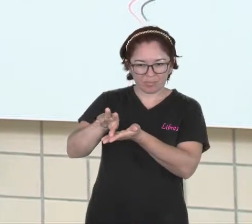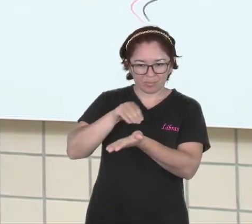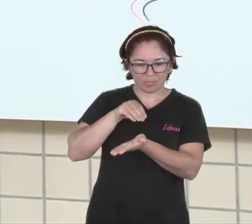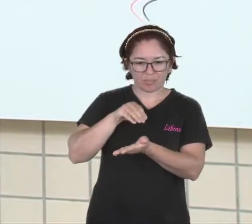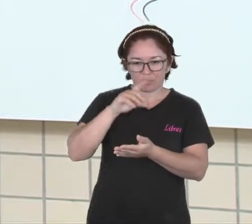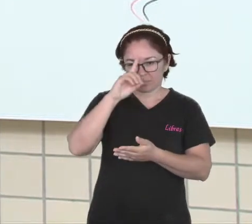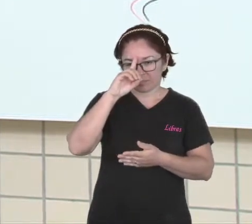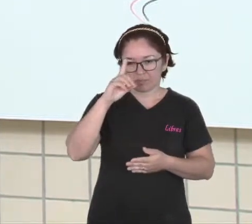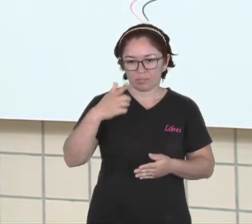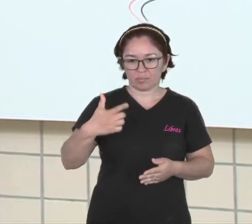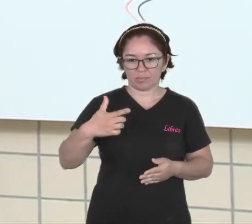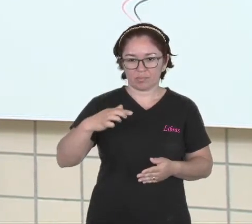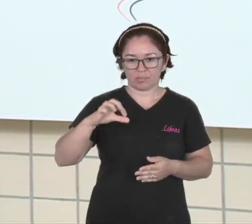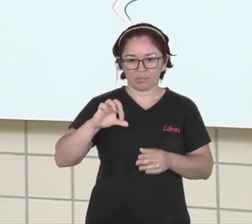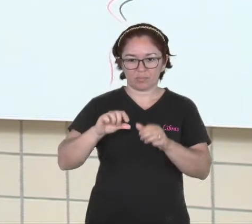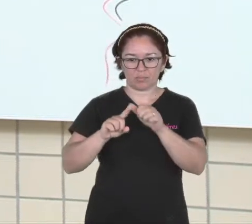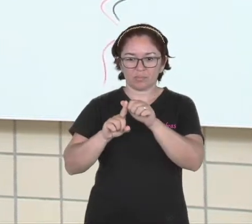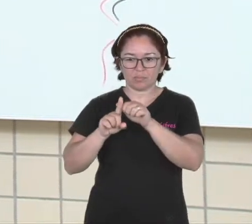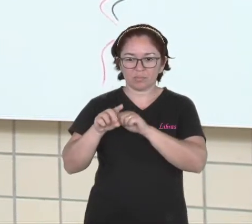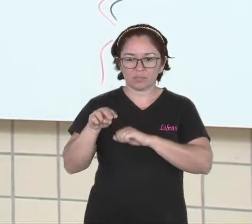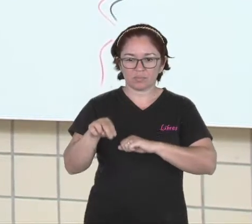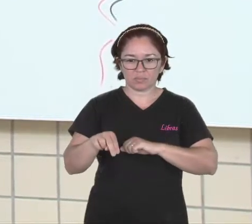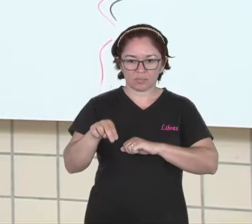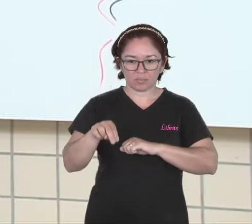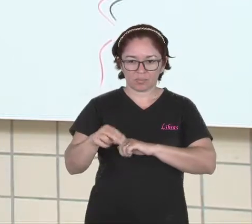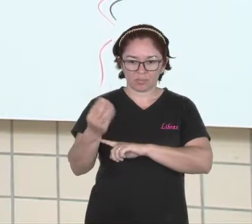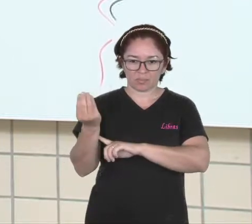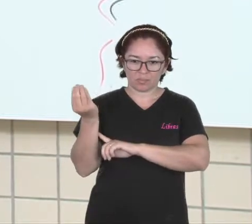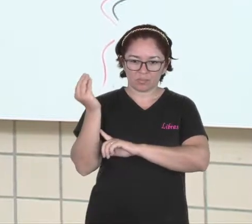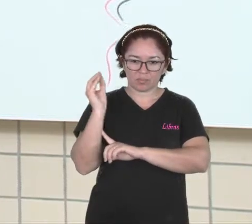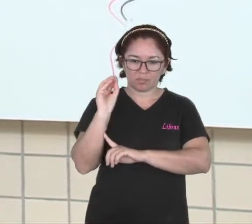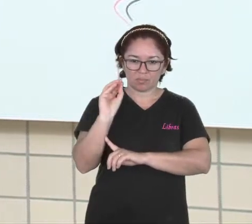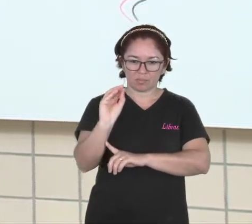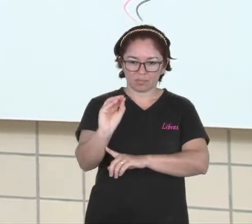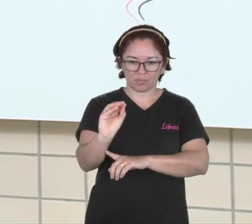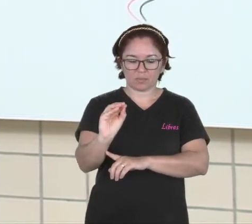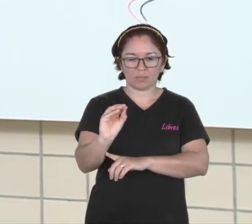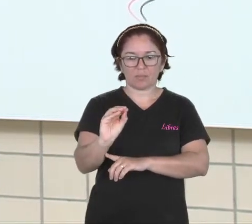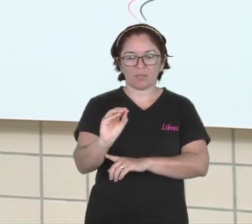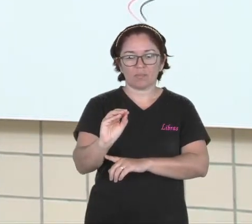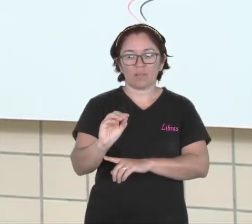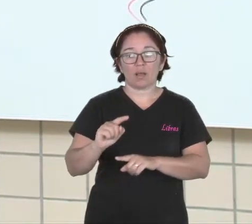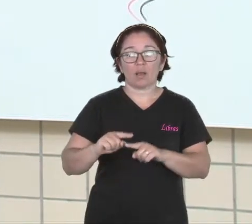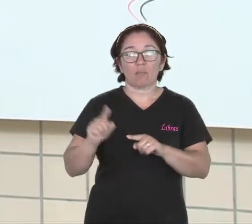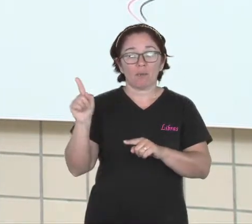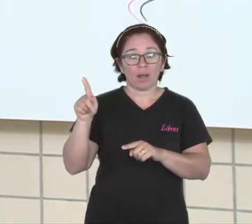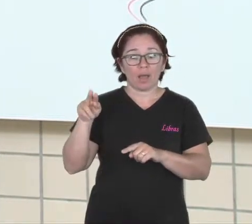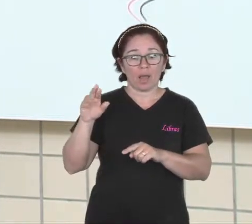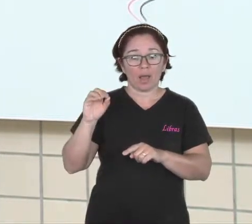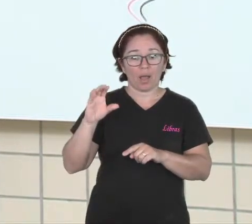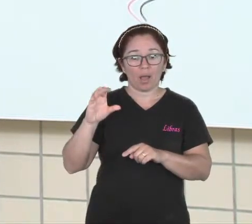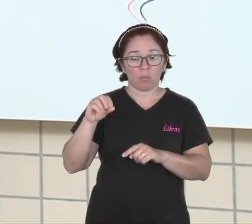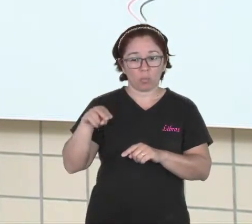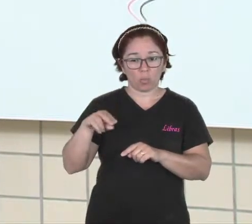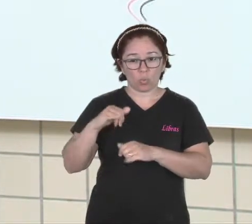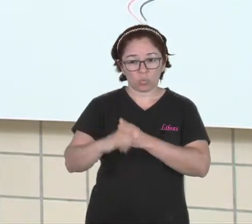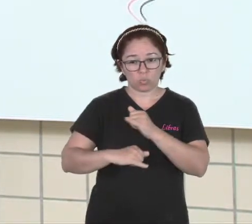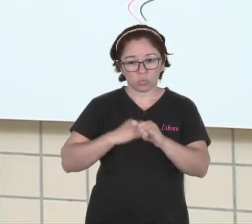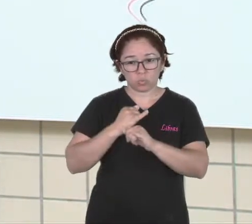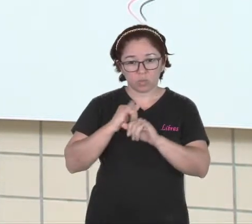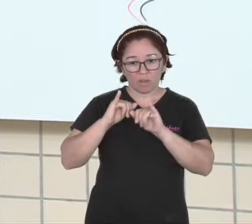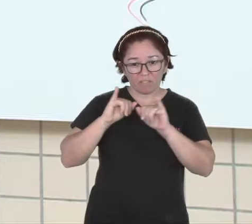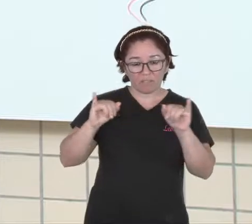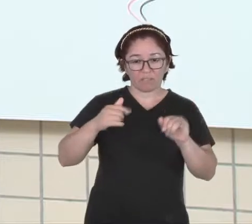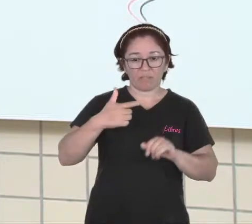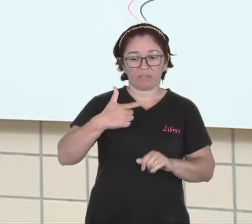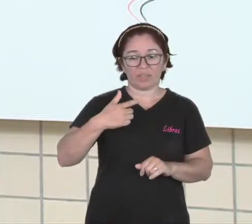Ela foi retirada dia 29/11. Mas ela foi publicada pelo PROCON no dia 23/11 e esse é o endereço